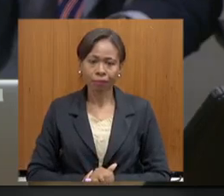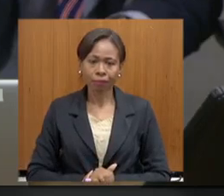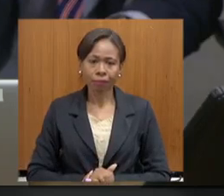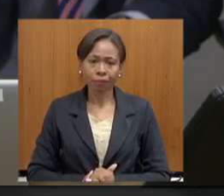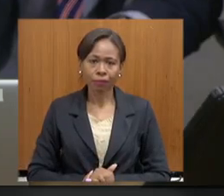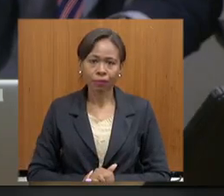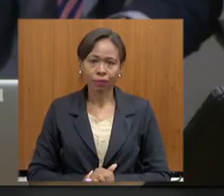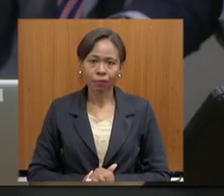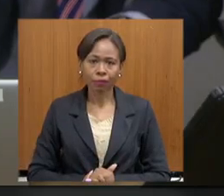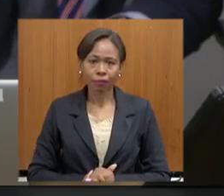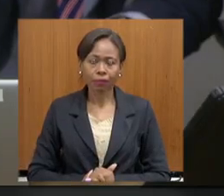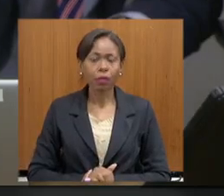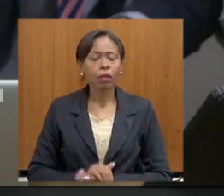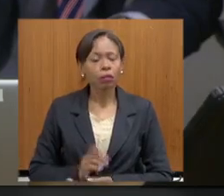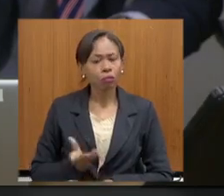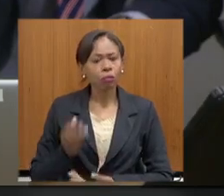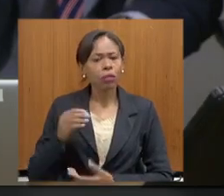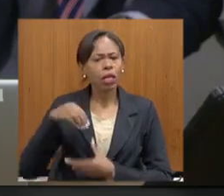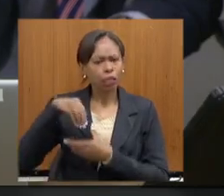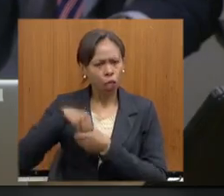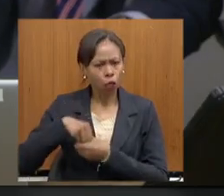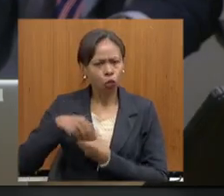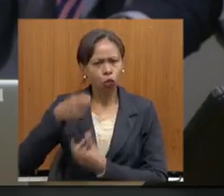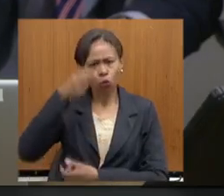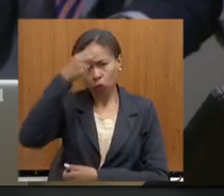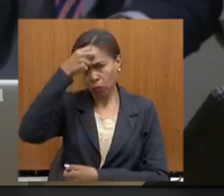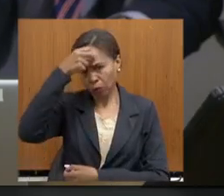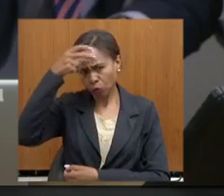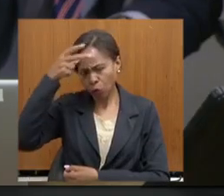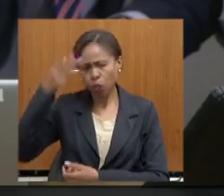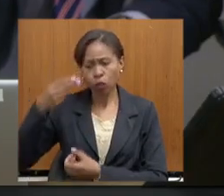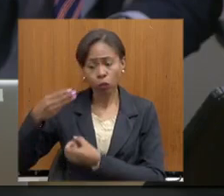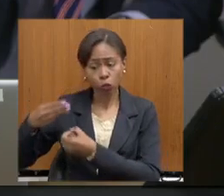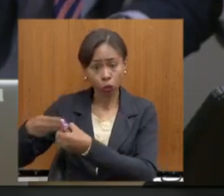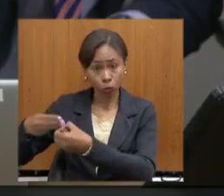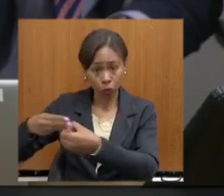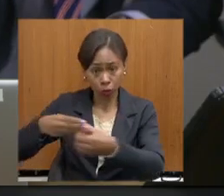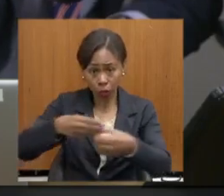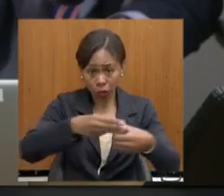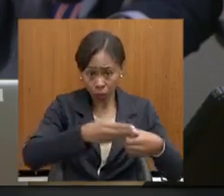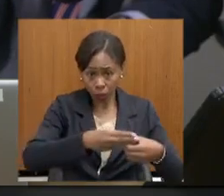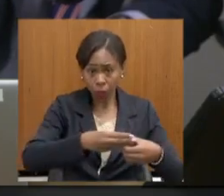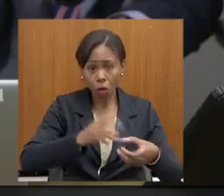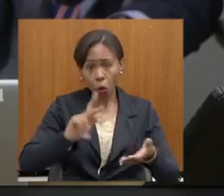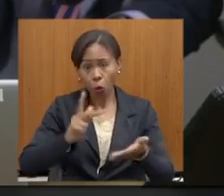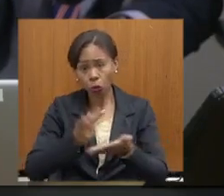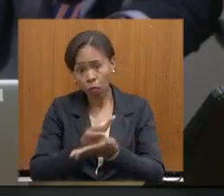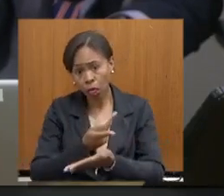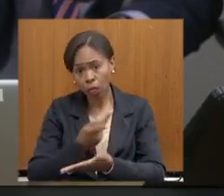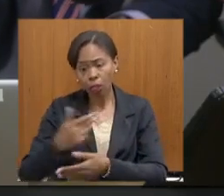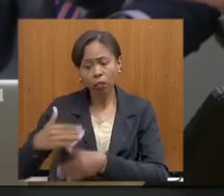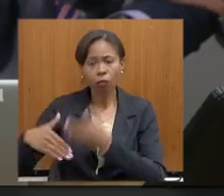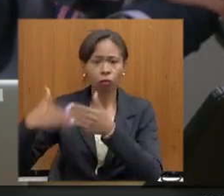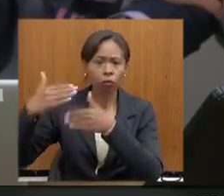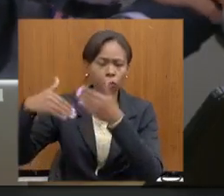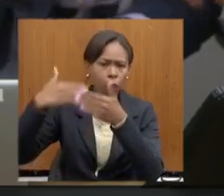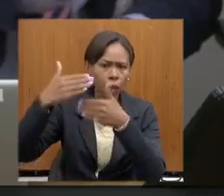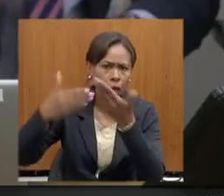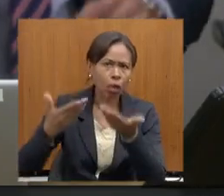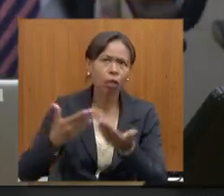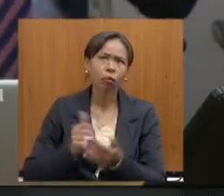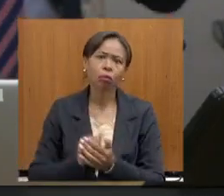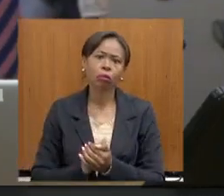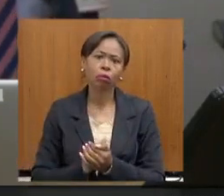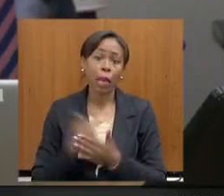É nos municípios que tudo não acontece é o desenvolvimento onde assim as empresas estão